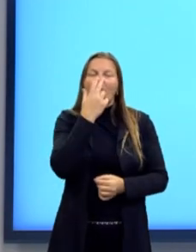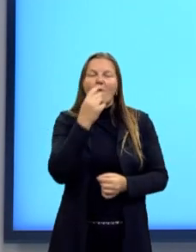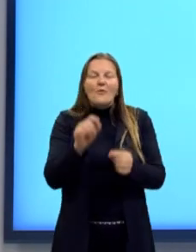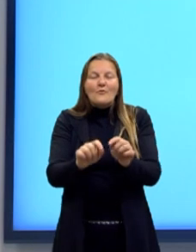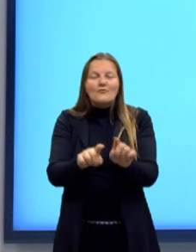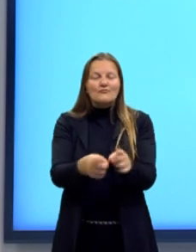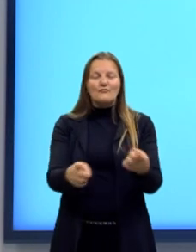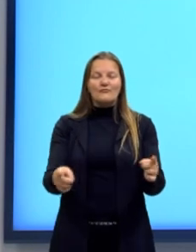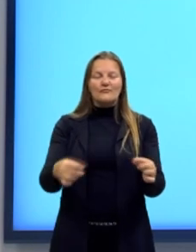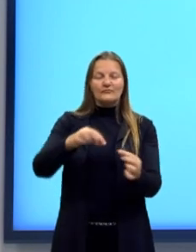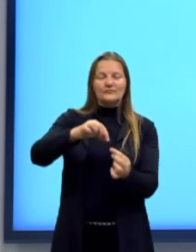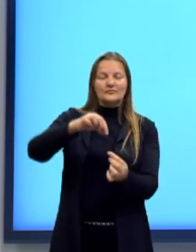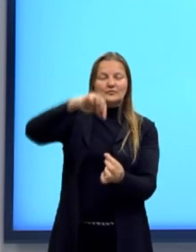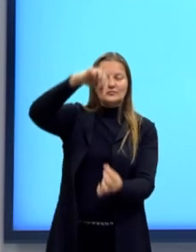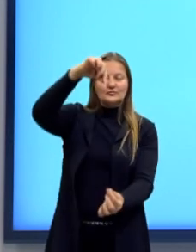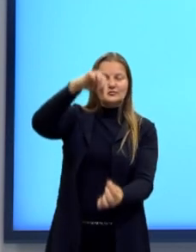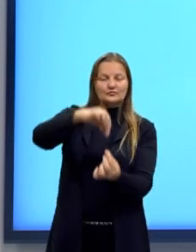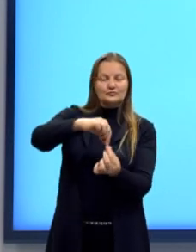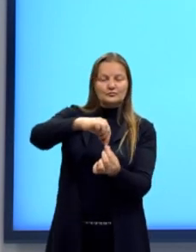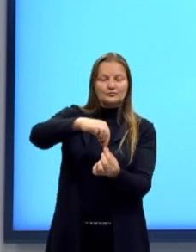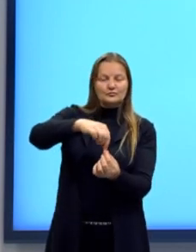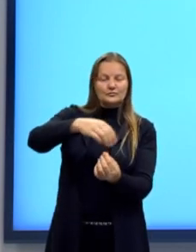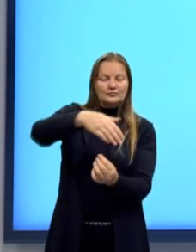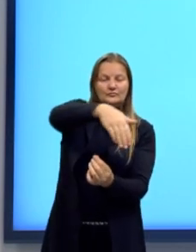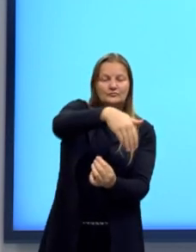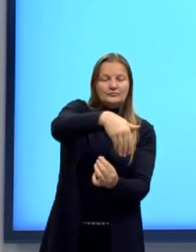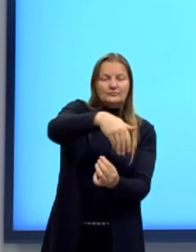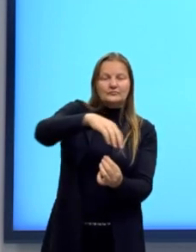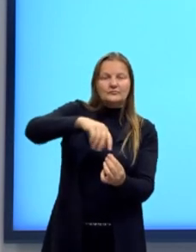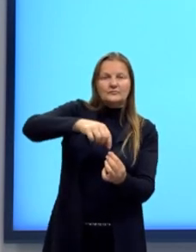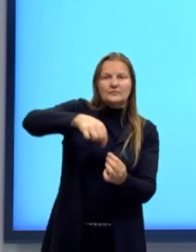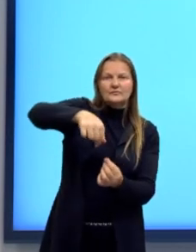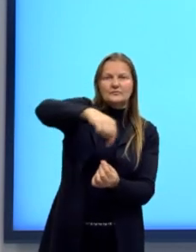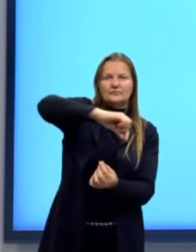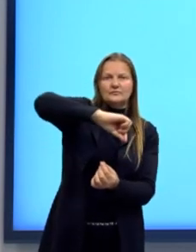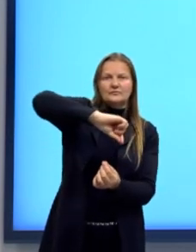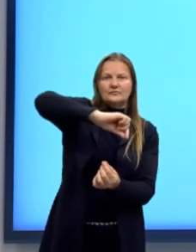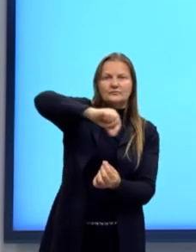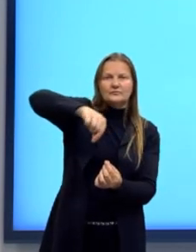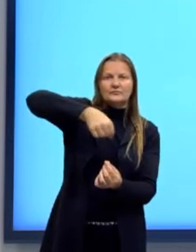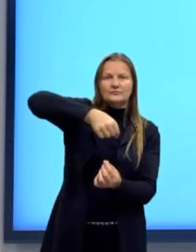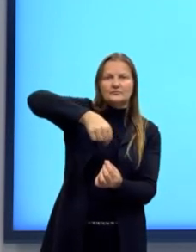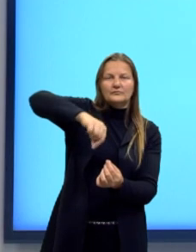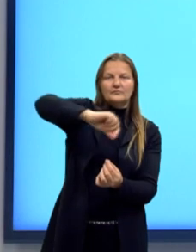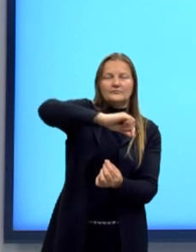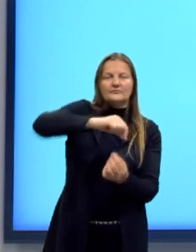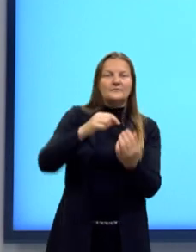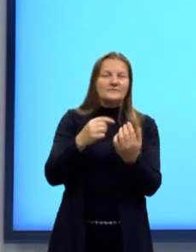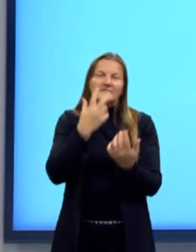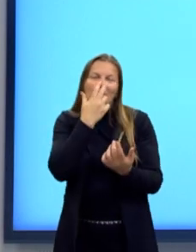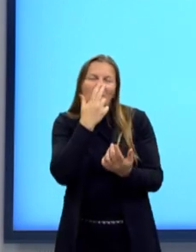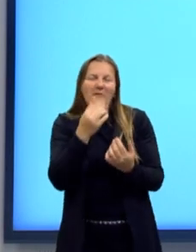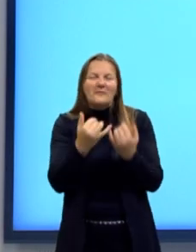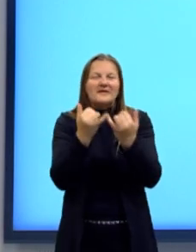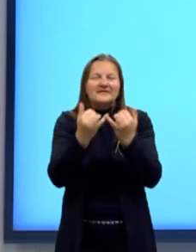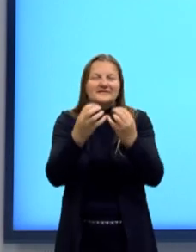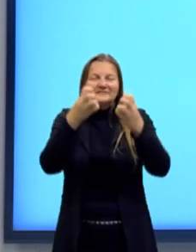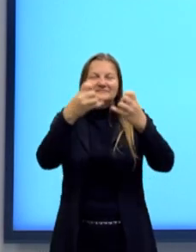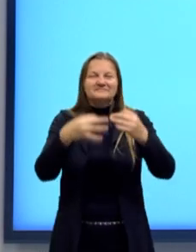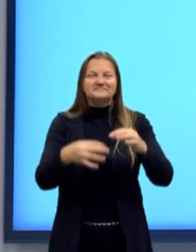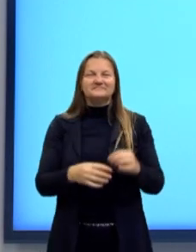com canudinho e colar se ele um retângulo e depois a gente fizesse a rotação né Desse canudinho ou do